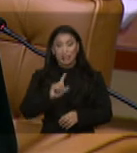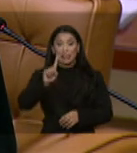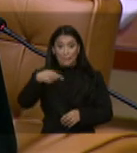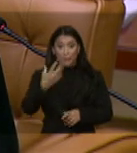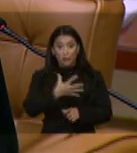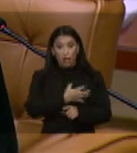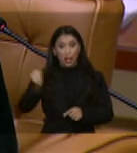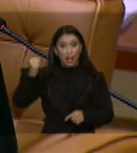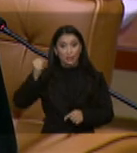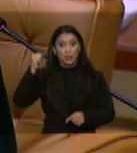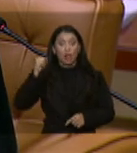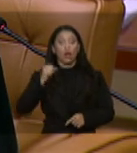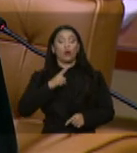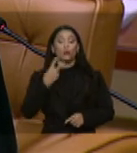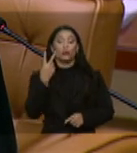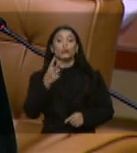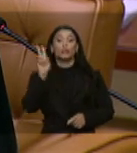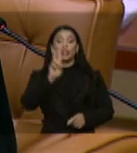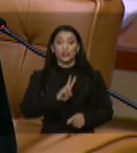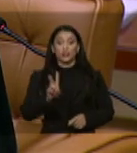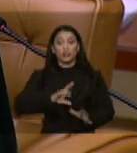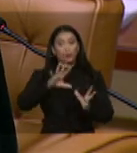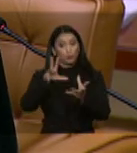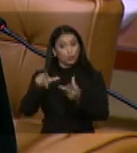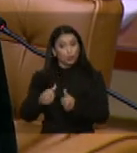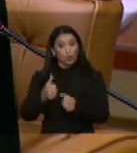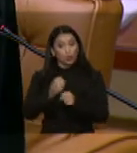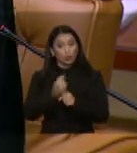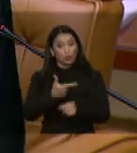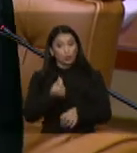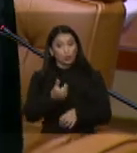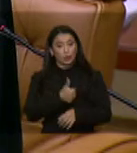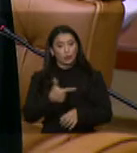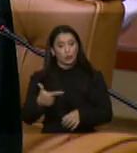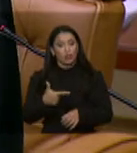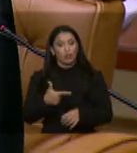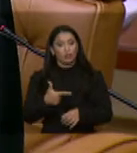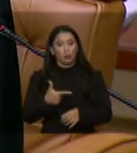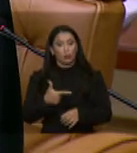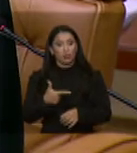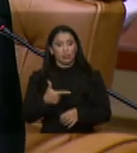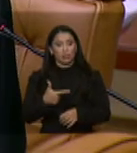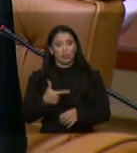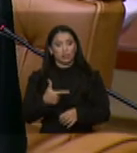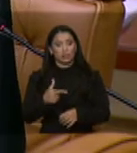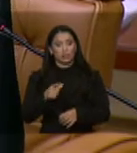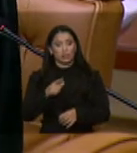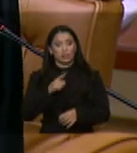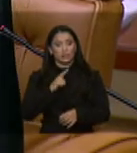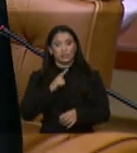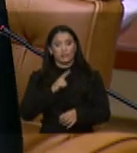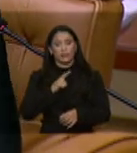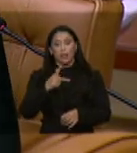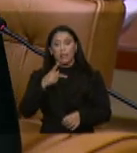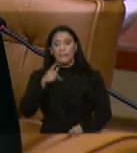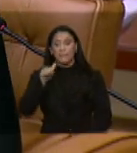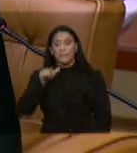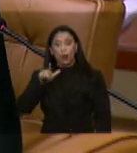mais duas vezes no brasileiro filma do Mundial em 2012 que o Palmeiras não tem Infelizmente me disse toffoli